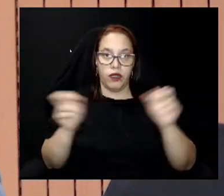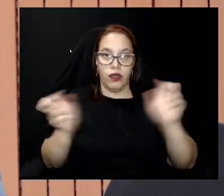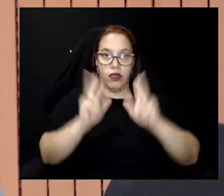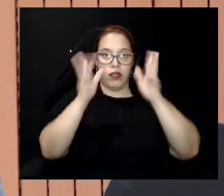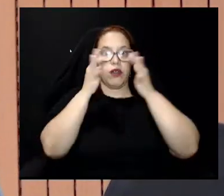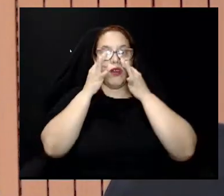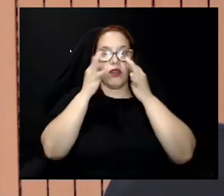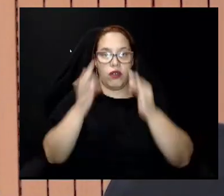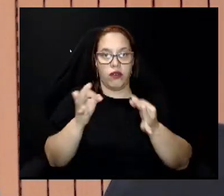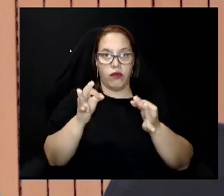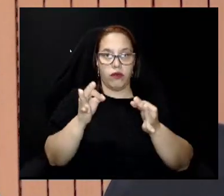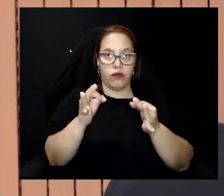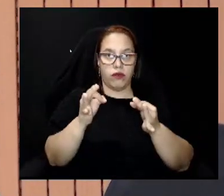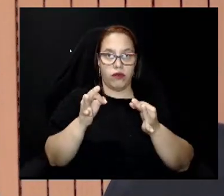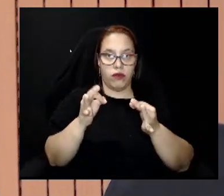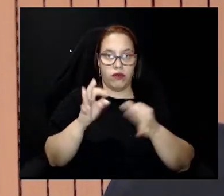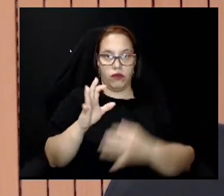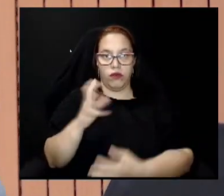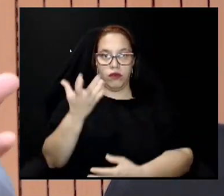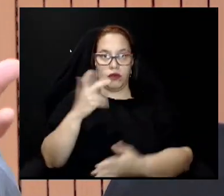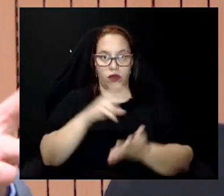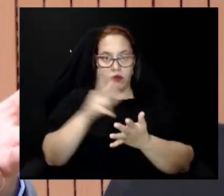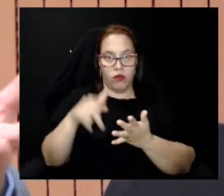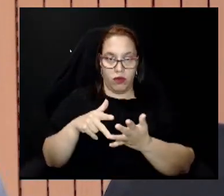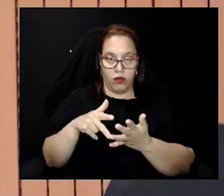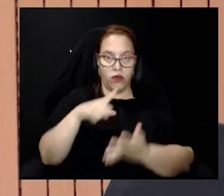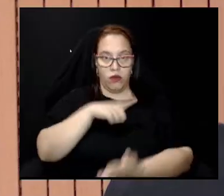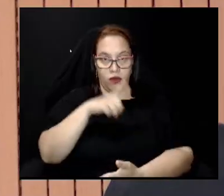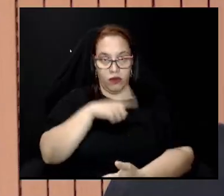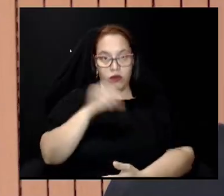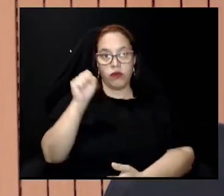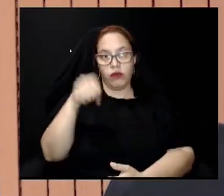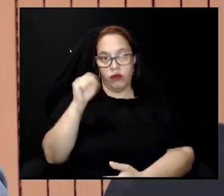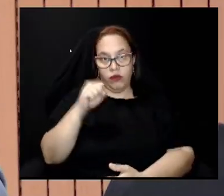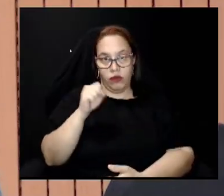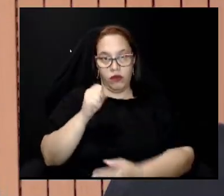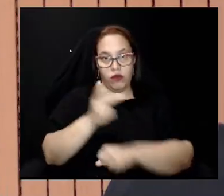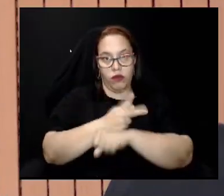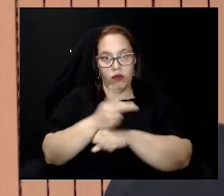à ocorrência de múltiplos casos. E daí, sim, buscar o acesso ao exame.